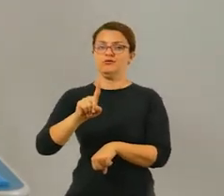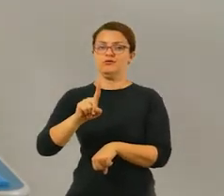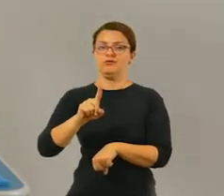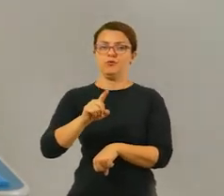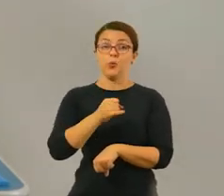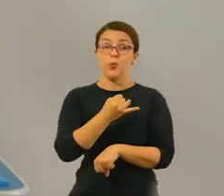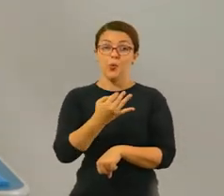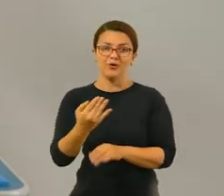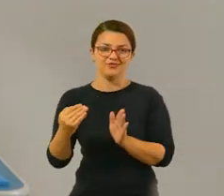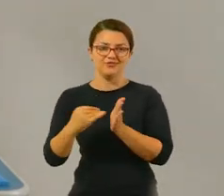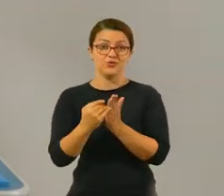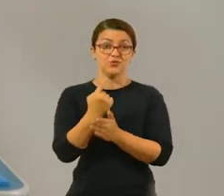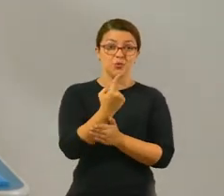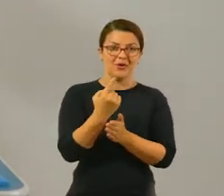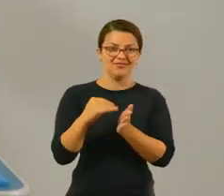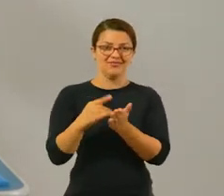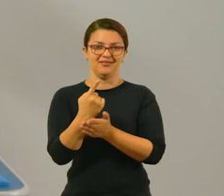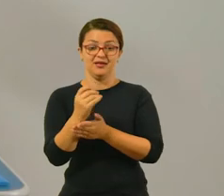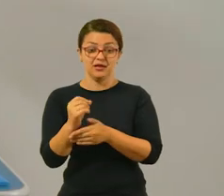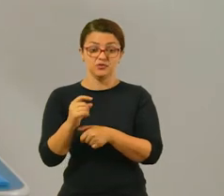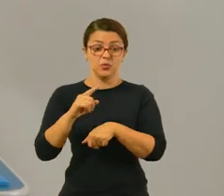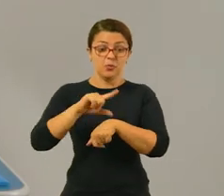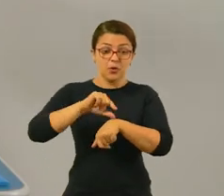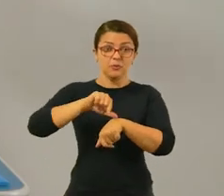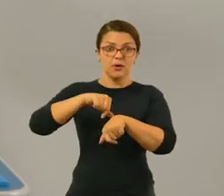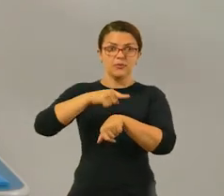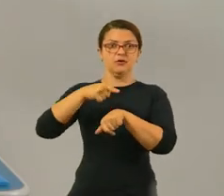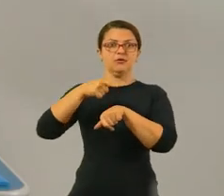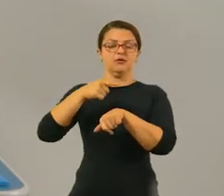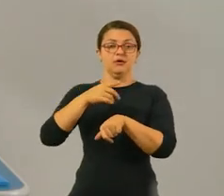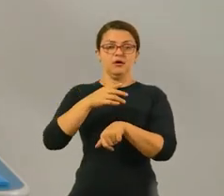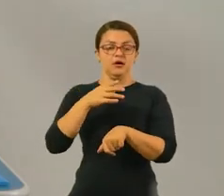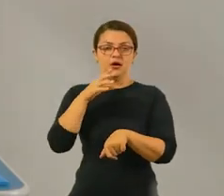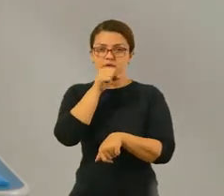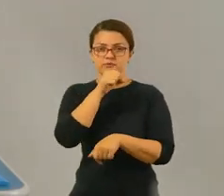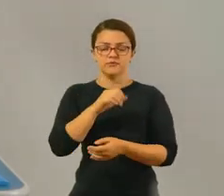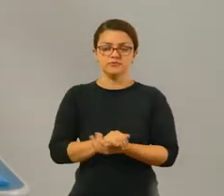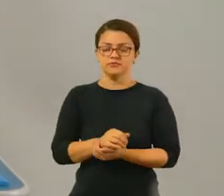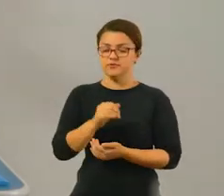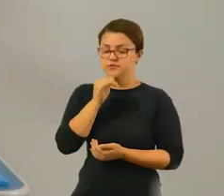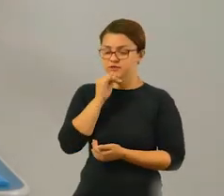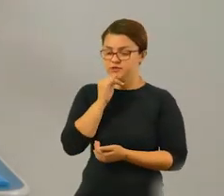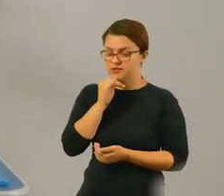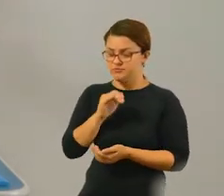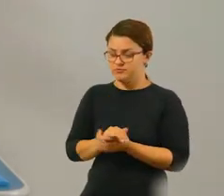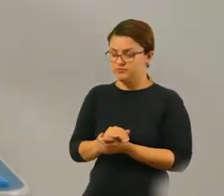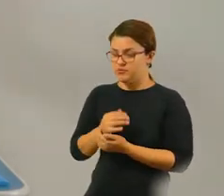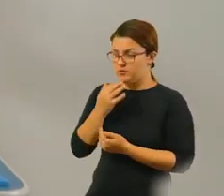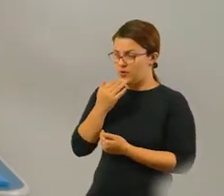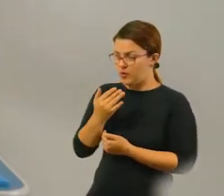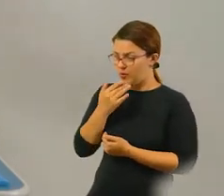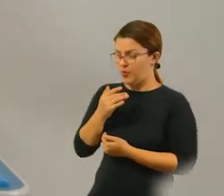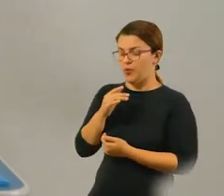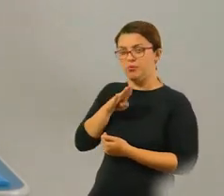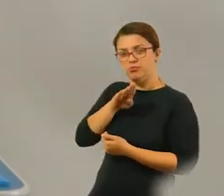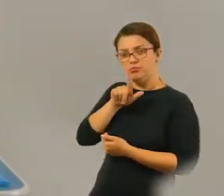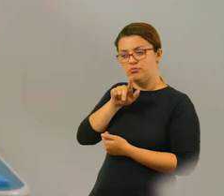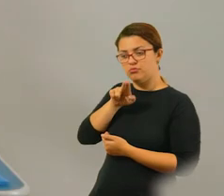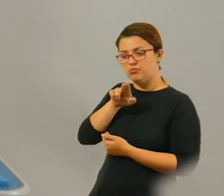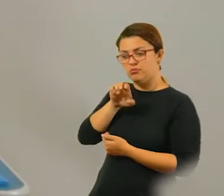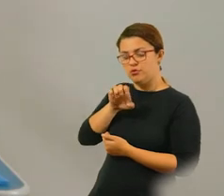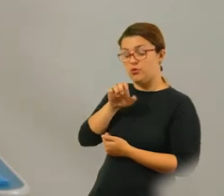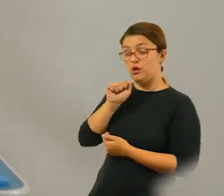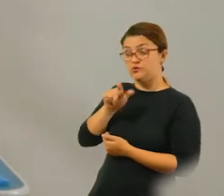para desenhar. Põe um limite. Conte até 10 e faça com que a criança faça aquele desenho naquele tempo que você já está contando. Como assim, teacher?